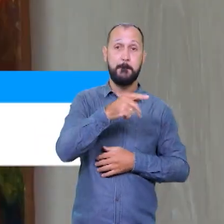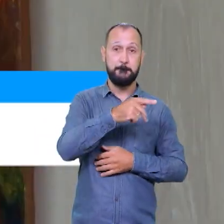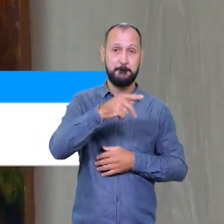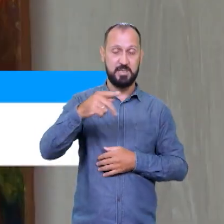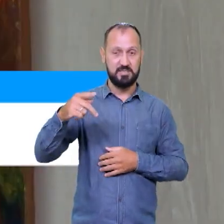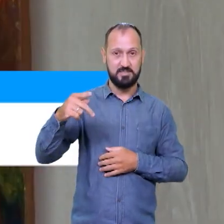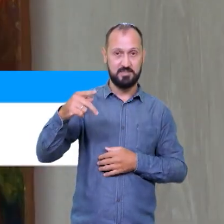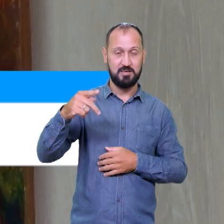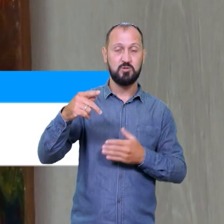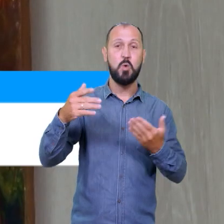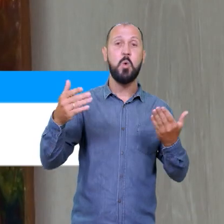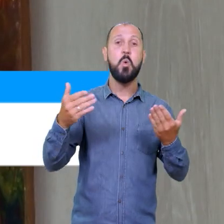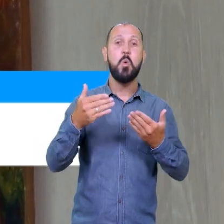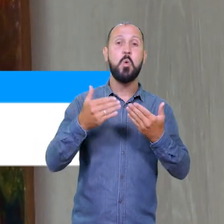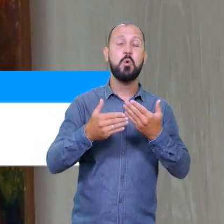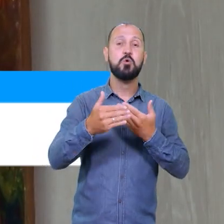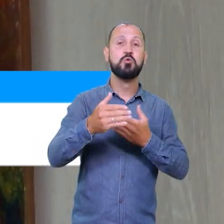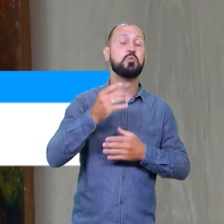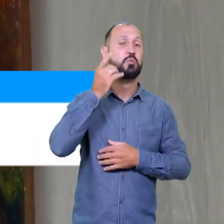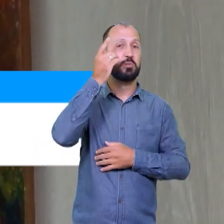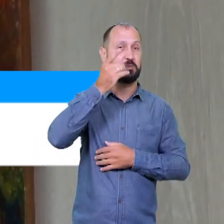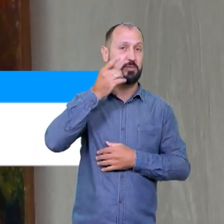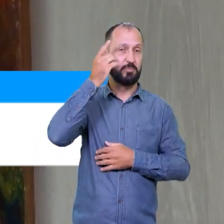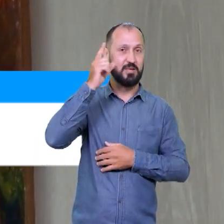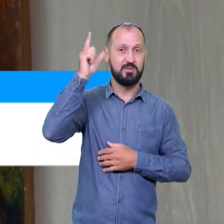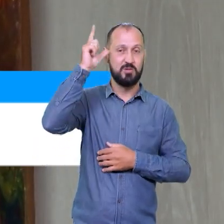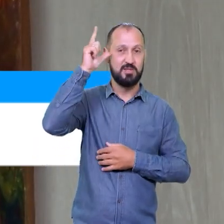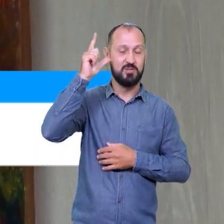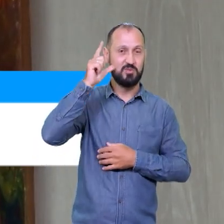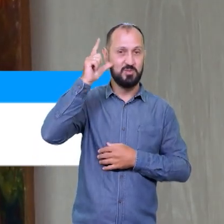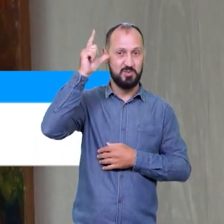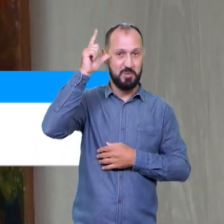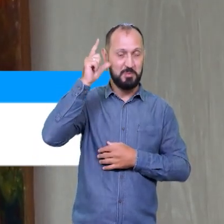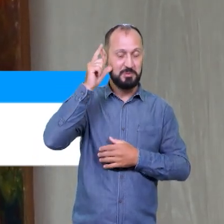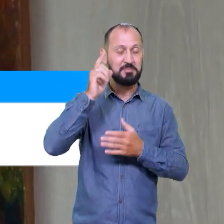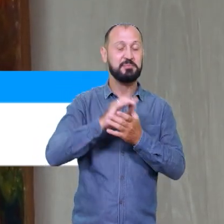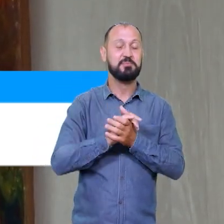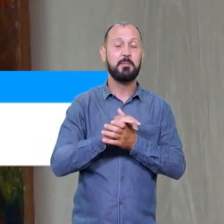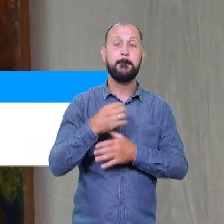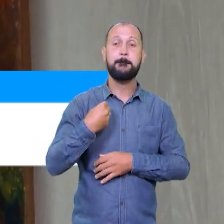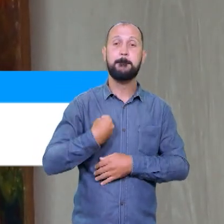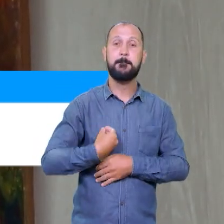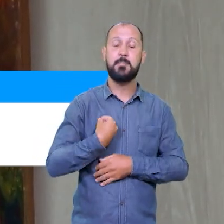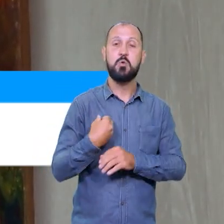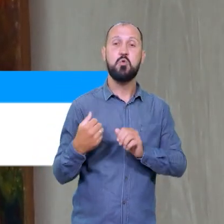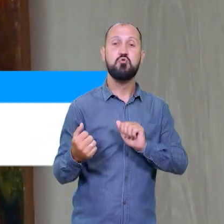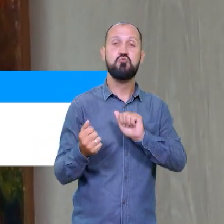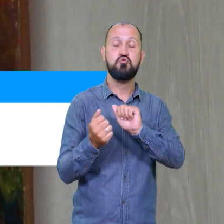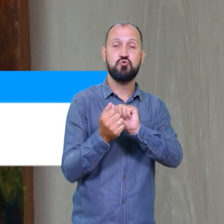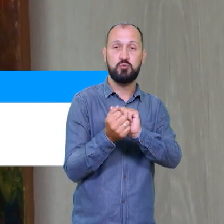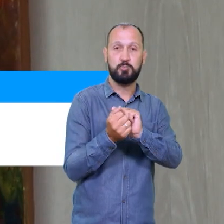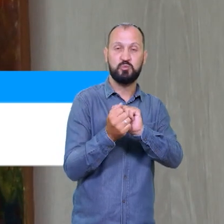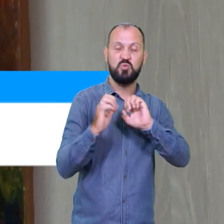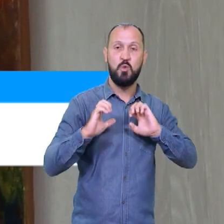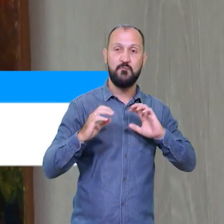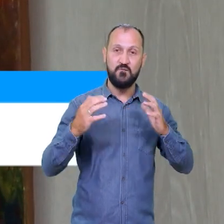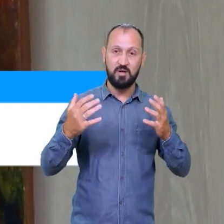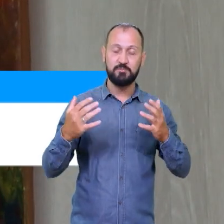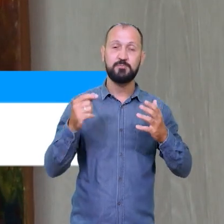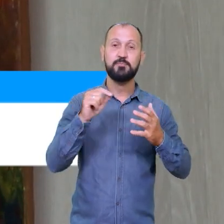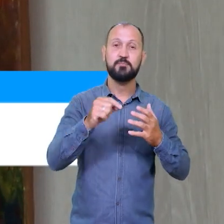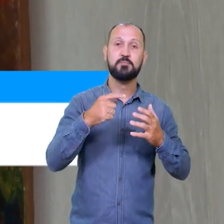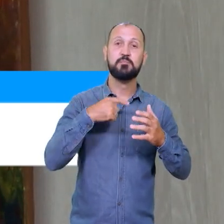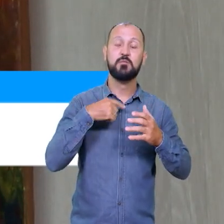O presidente da Unali, hoje o nosso deputado Lídio Lopes, ele esteve presente no